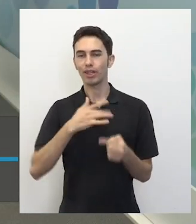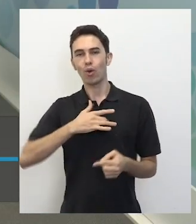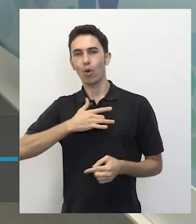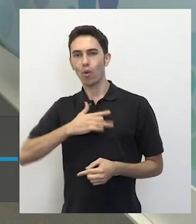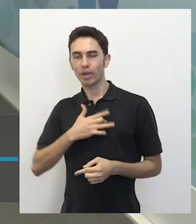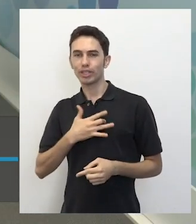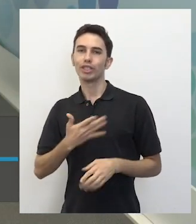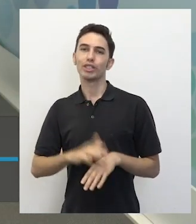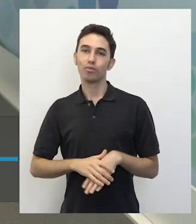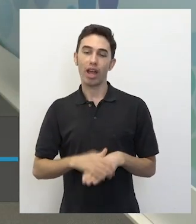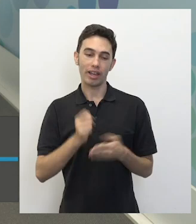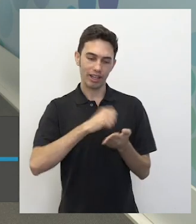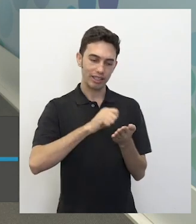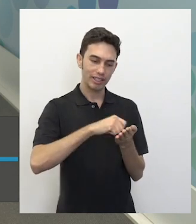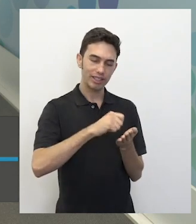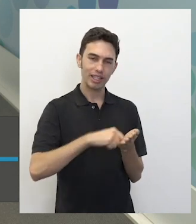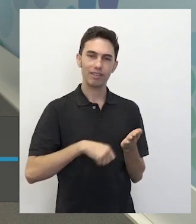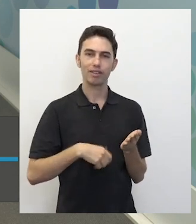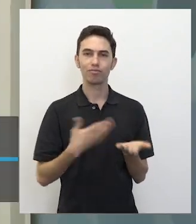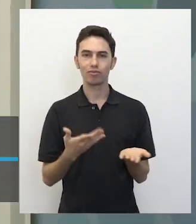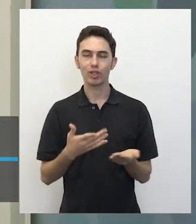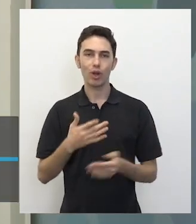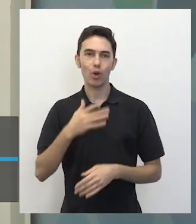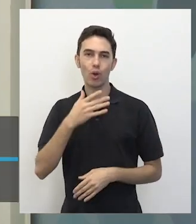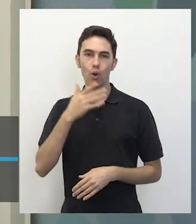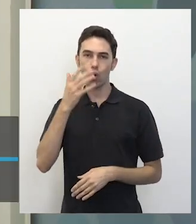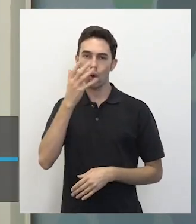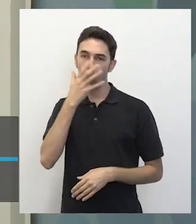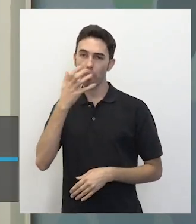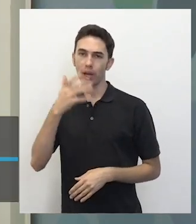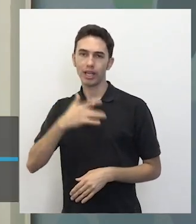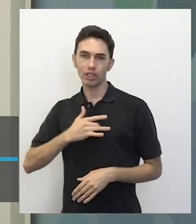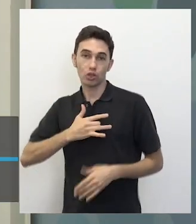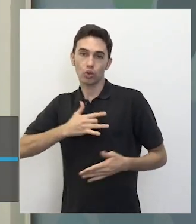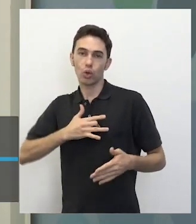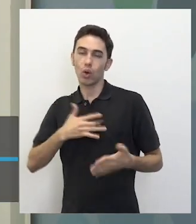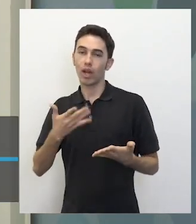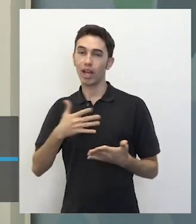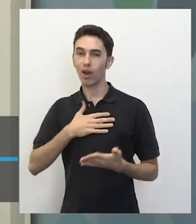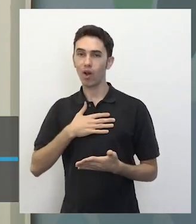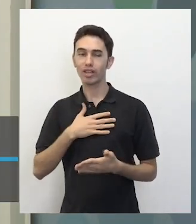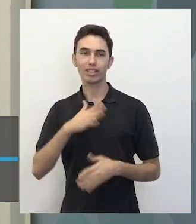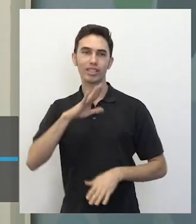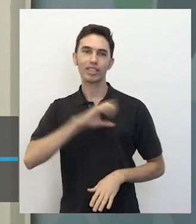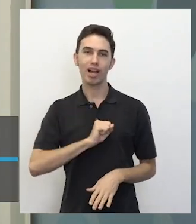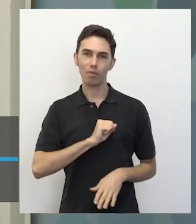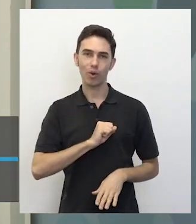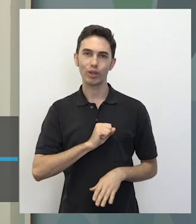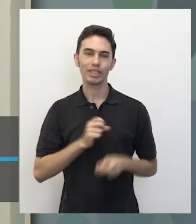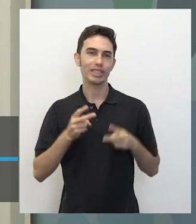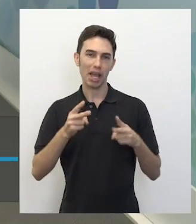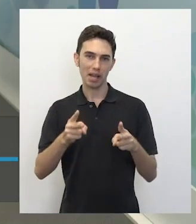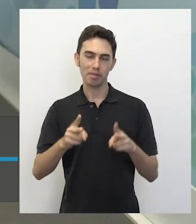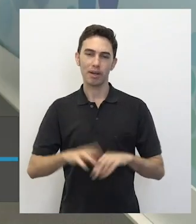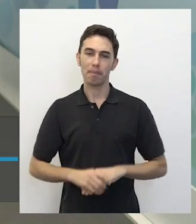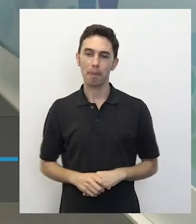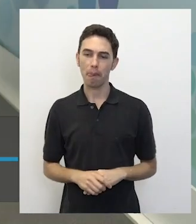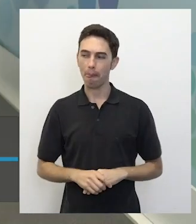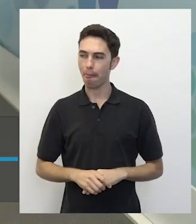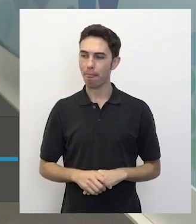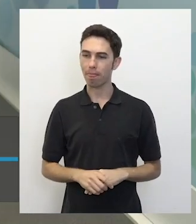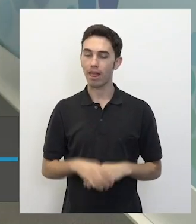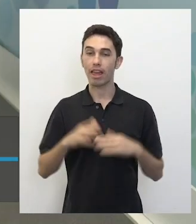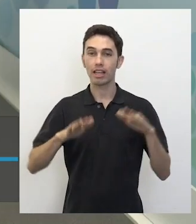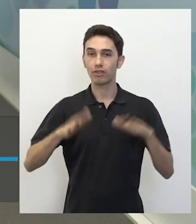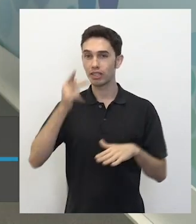O romântico, ele gosta de amar, é o amor pelo amor, é estar em amor, o in love. Às vezes gosta mais da relação